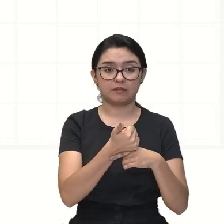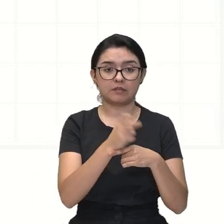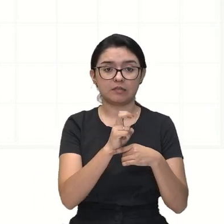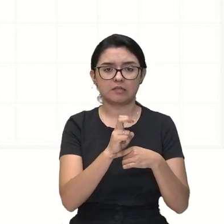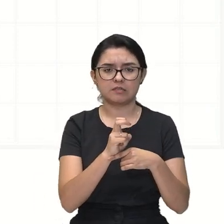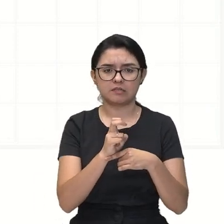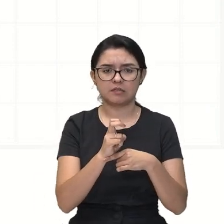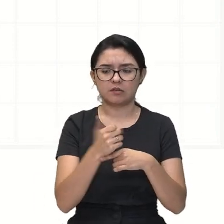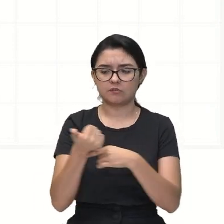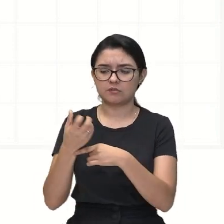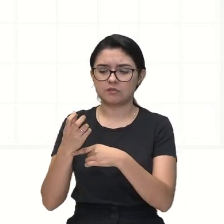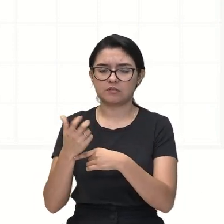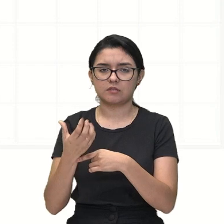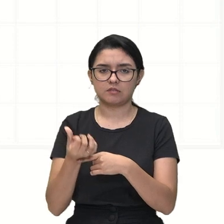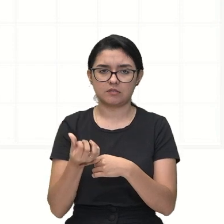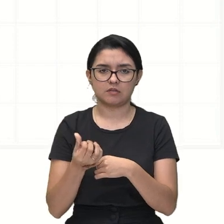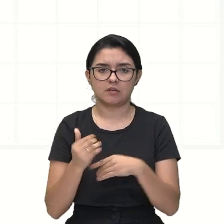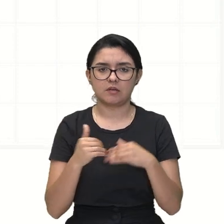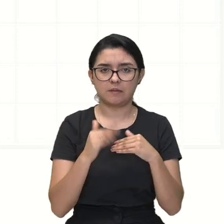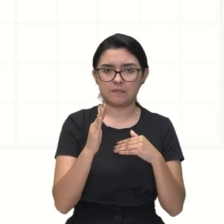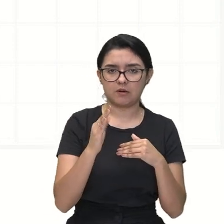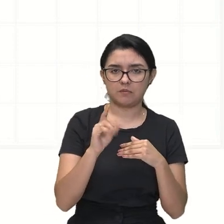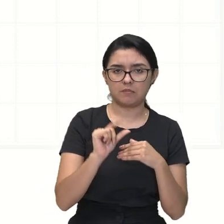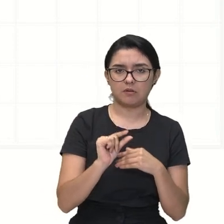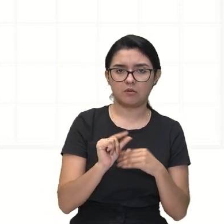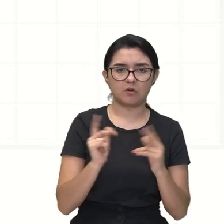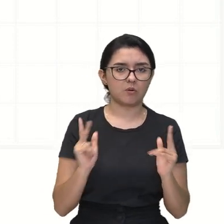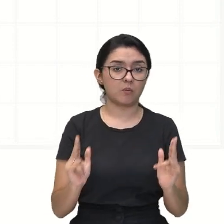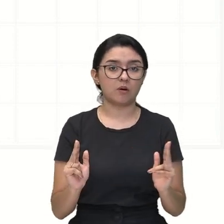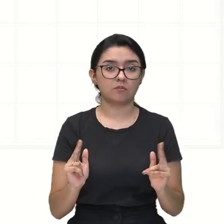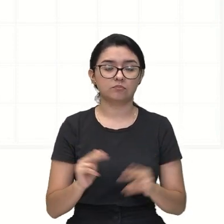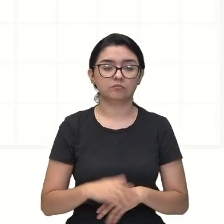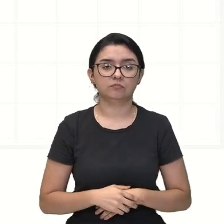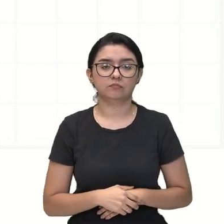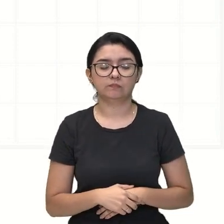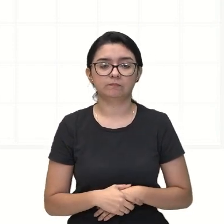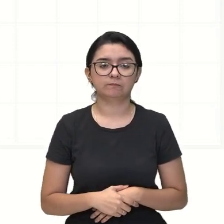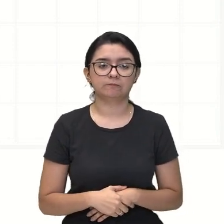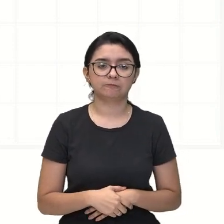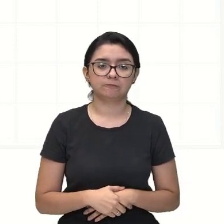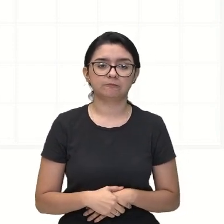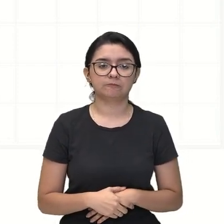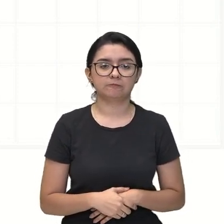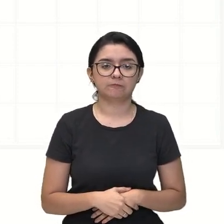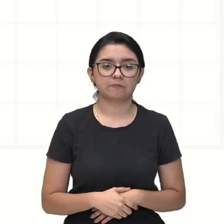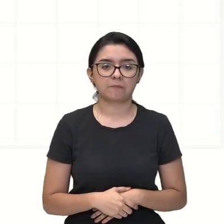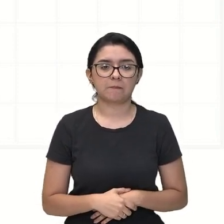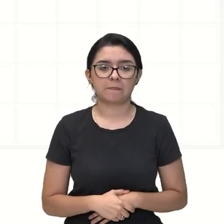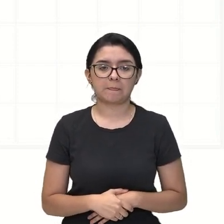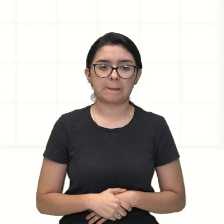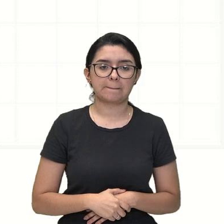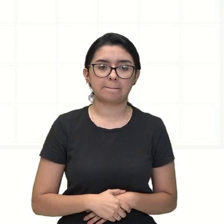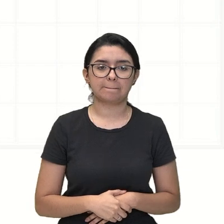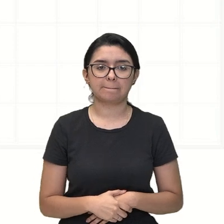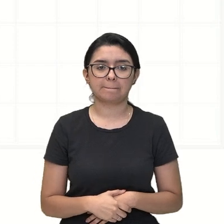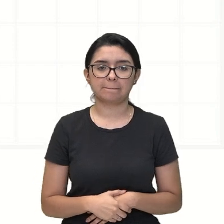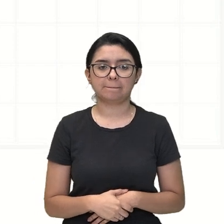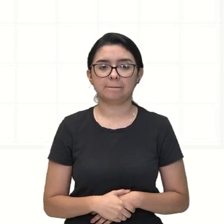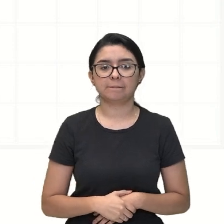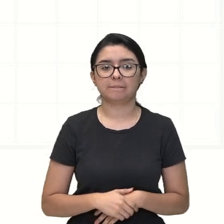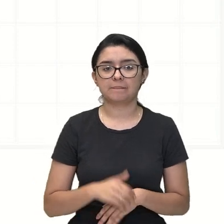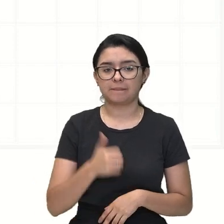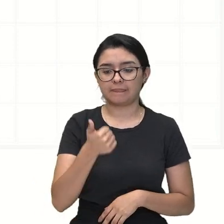ao 16, é maior, menor ou igual? Elas são o quê? 15